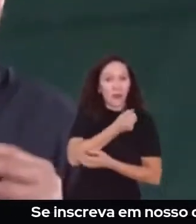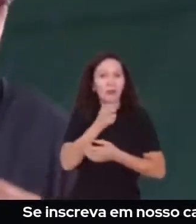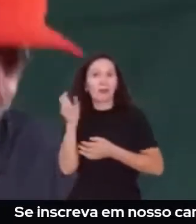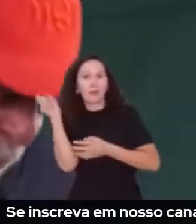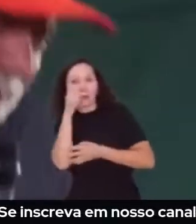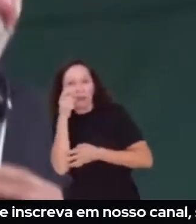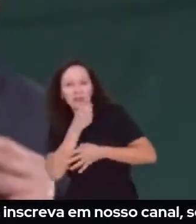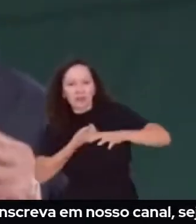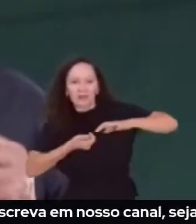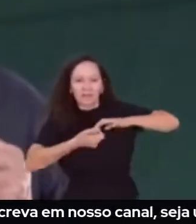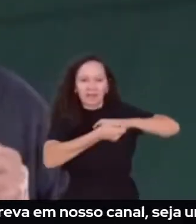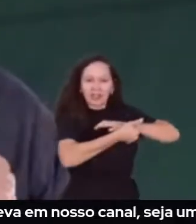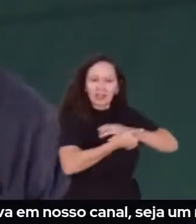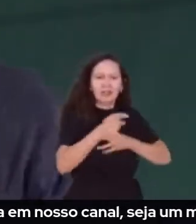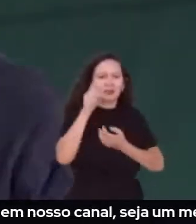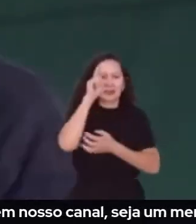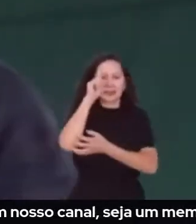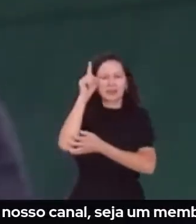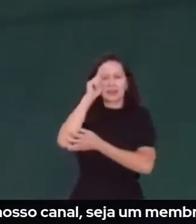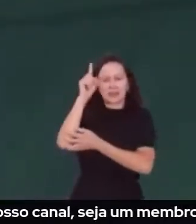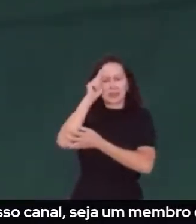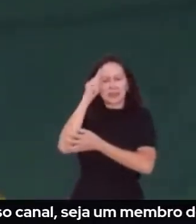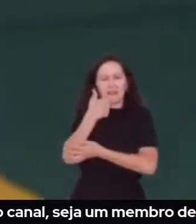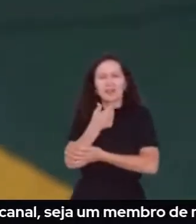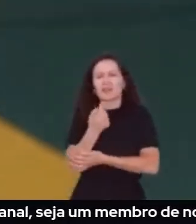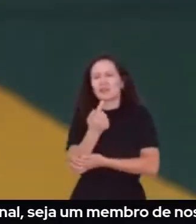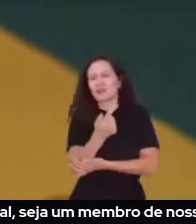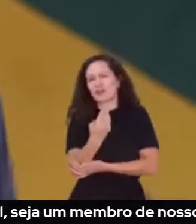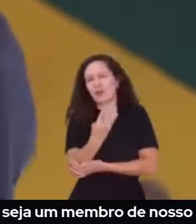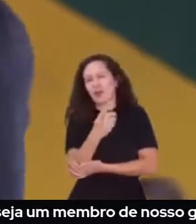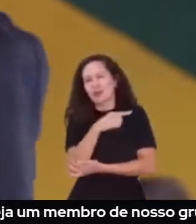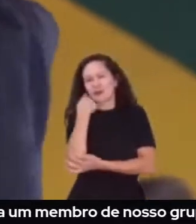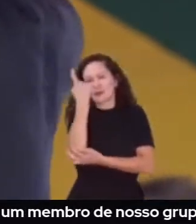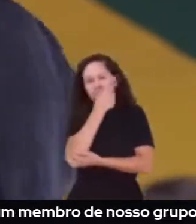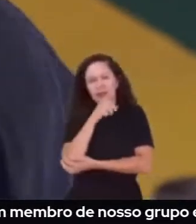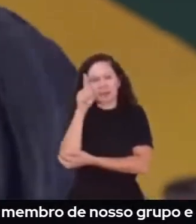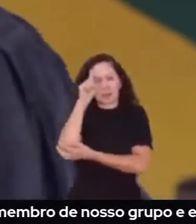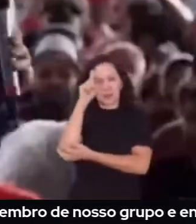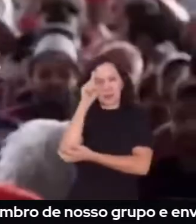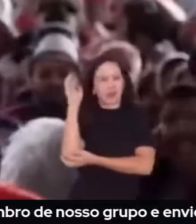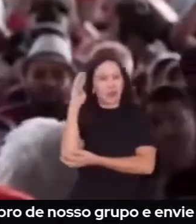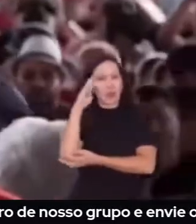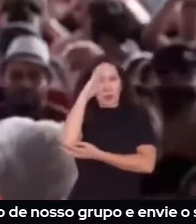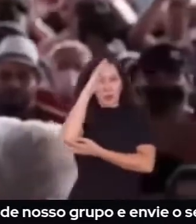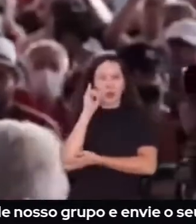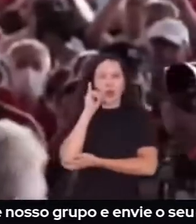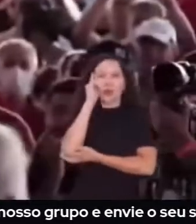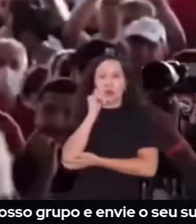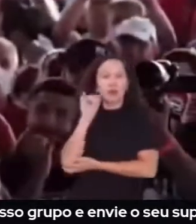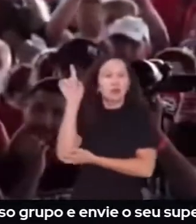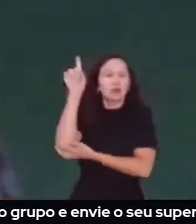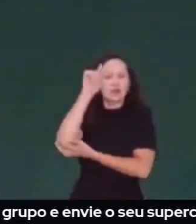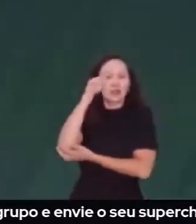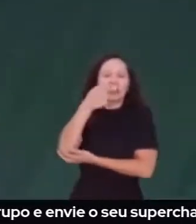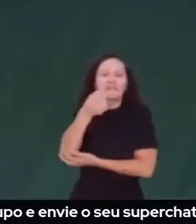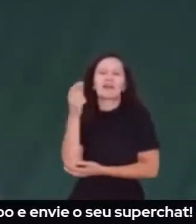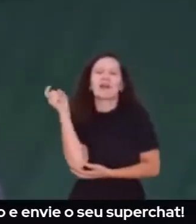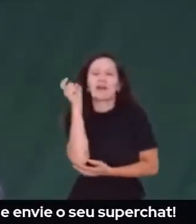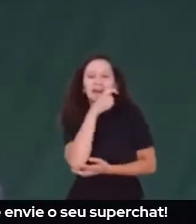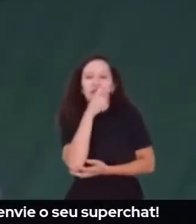24 horas por dia. O Bolsonaro conta 7 mentiras todo santo dia. Ele levanta para contar